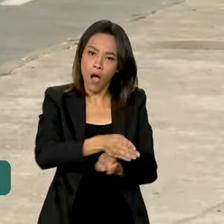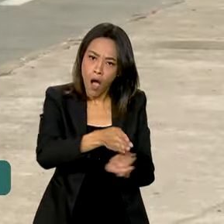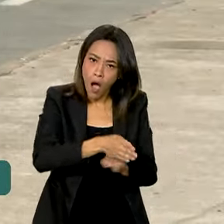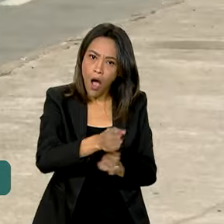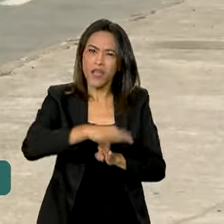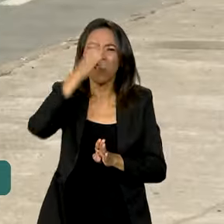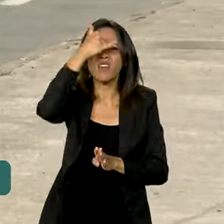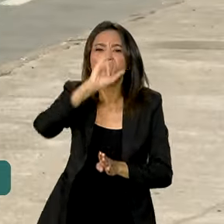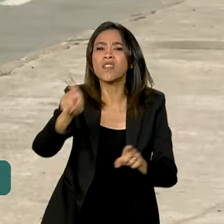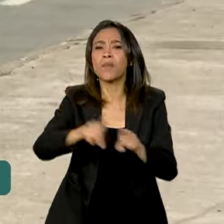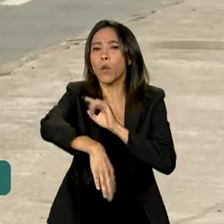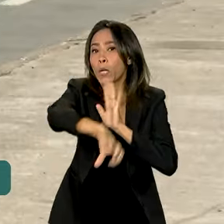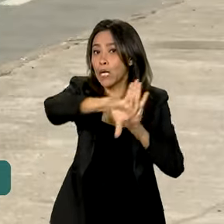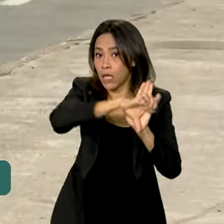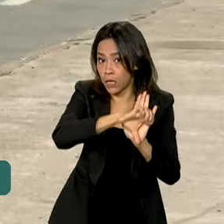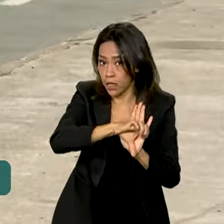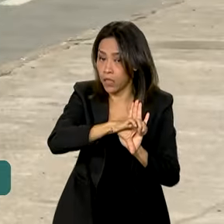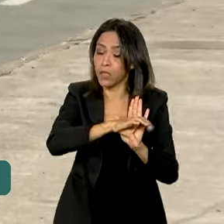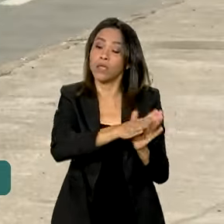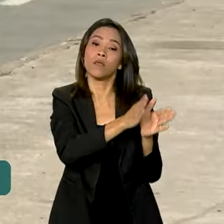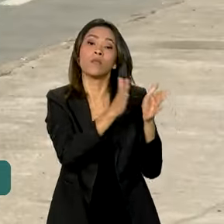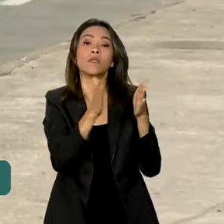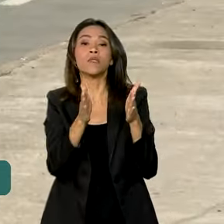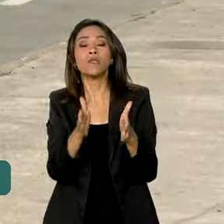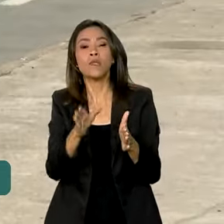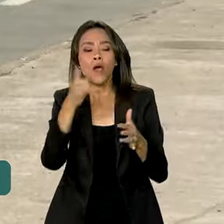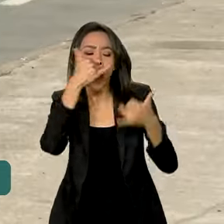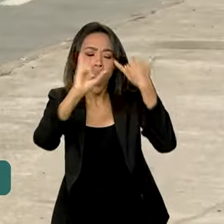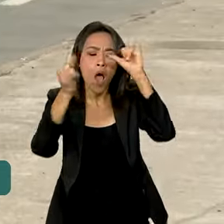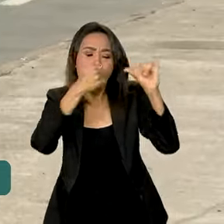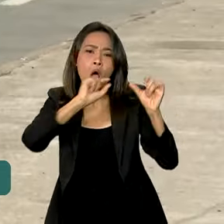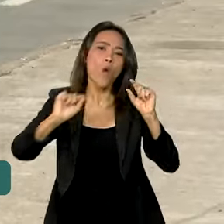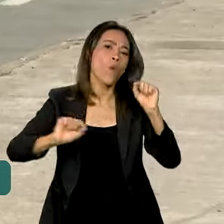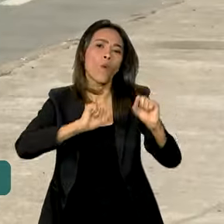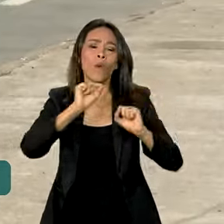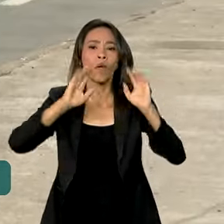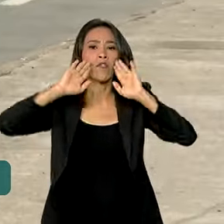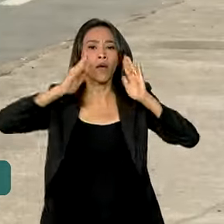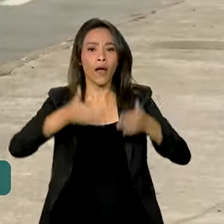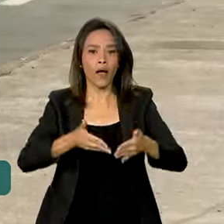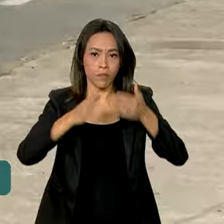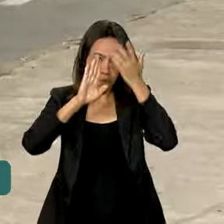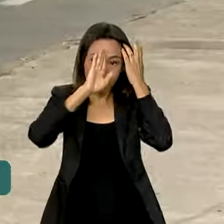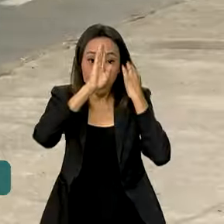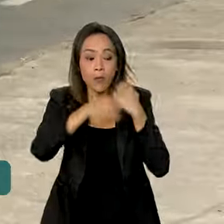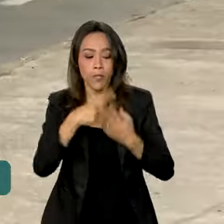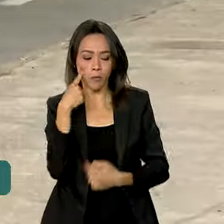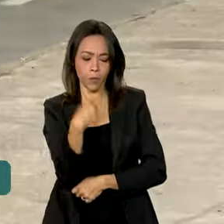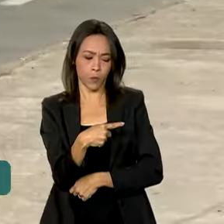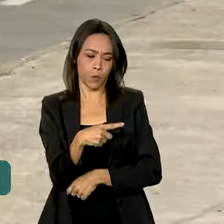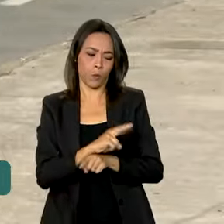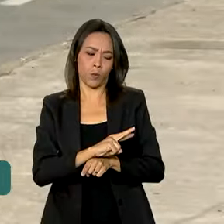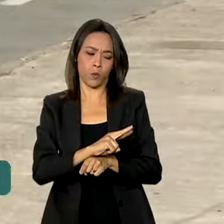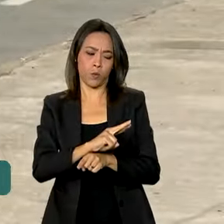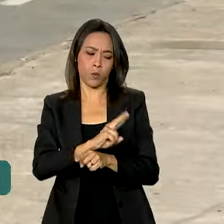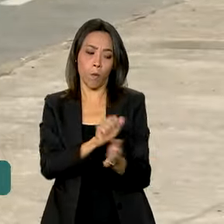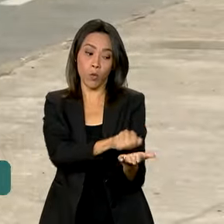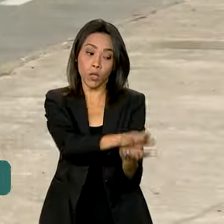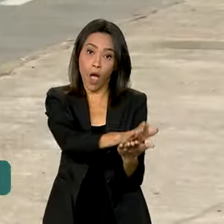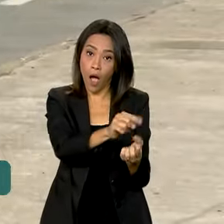à criminalidade. As atividades preventivas foram focadas principalmente em multar e impedir